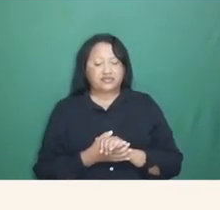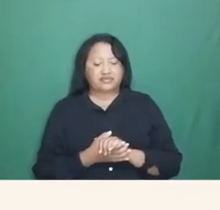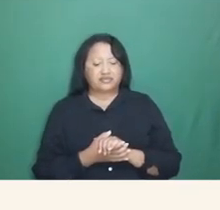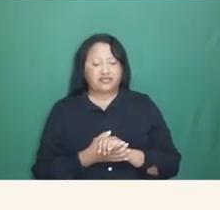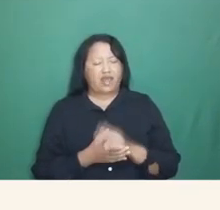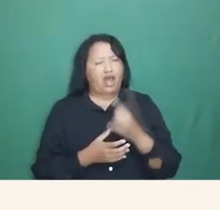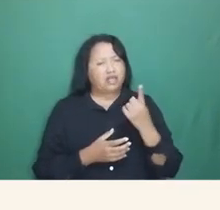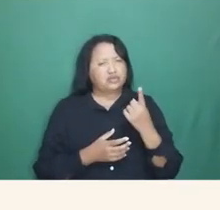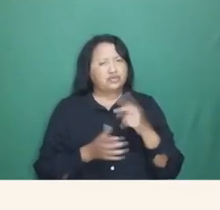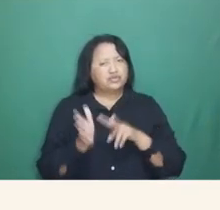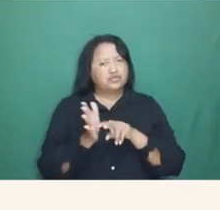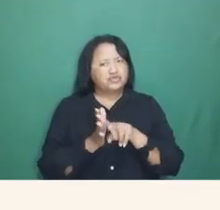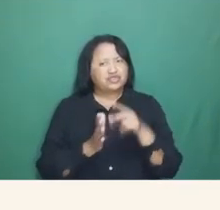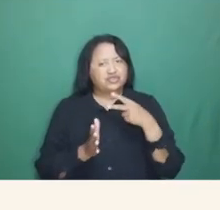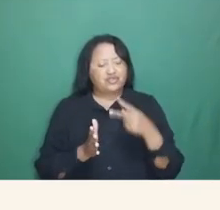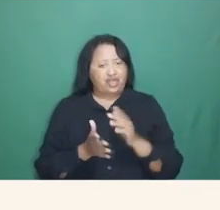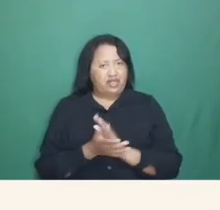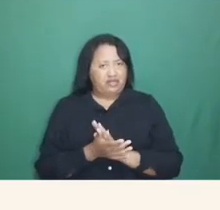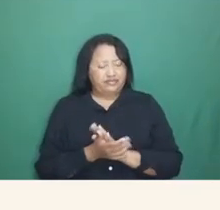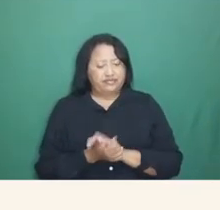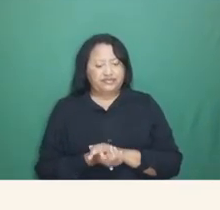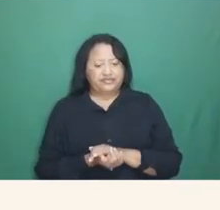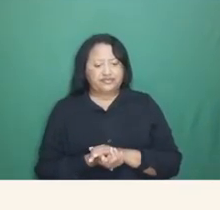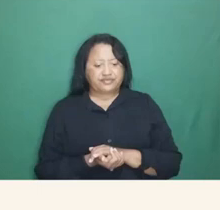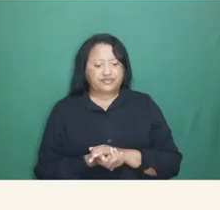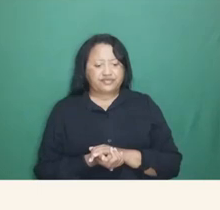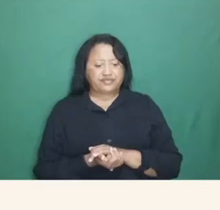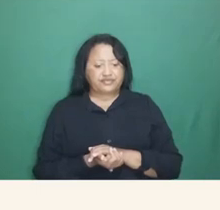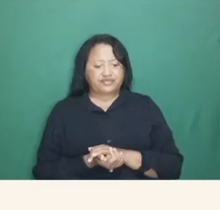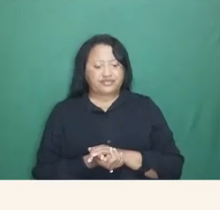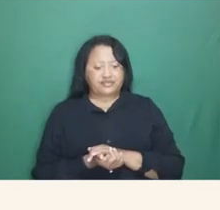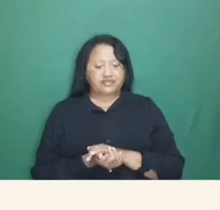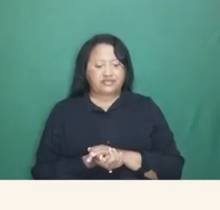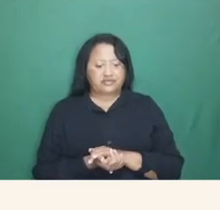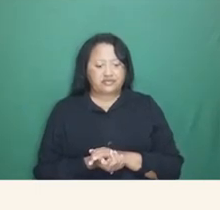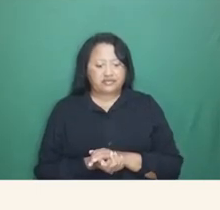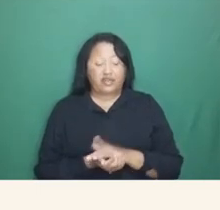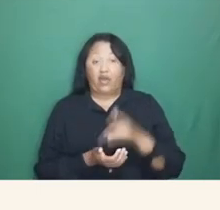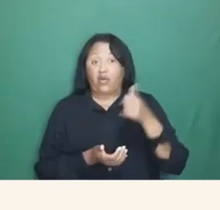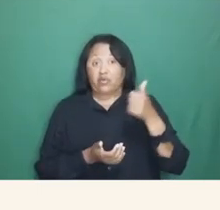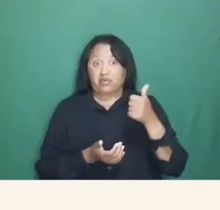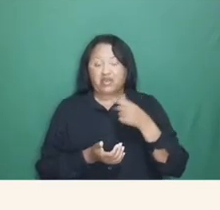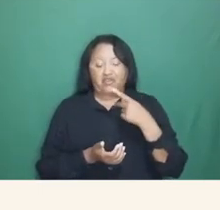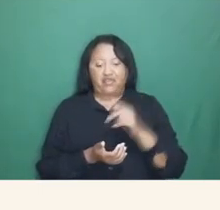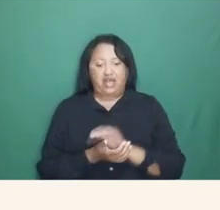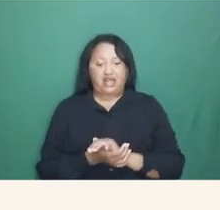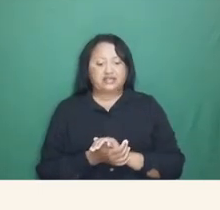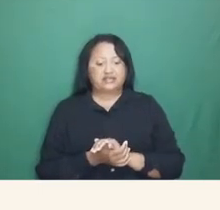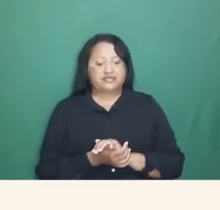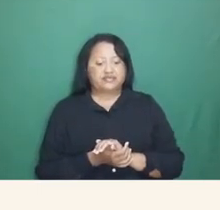da Infância e o outro disse quatro milhões e aí o primeiro interlocutor